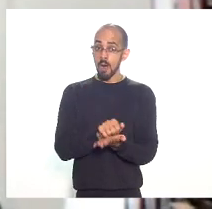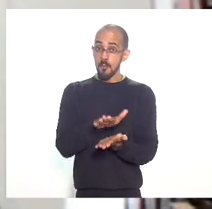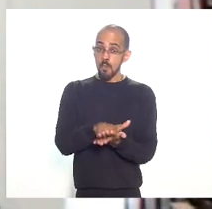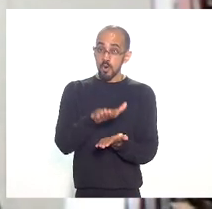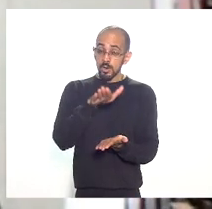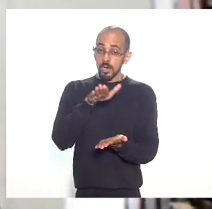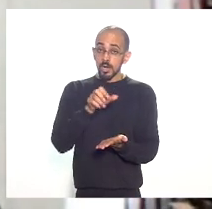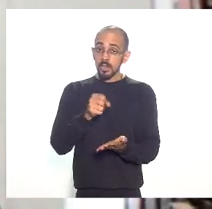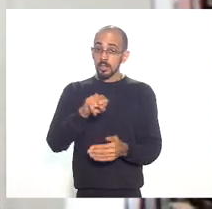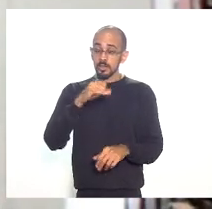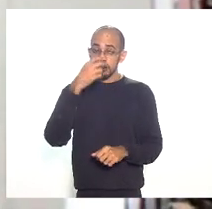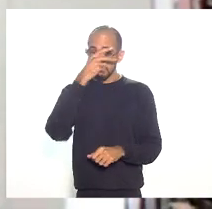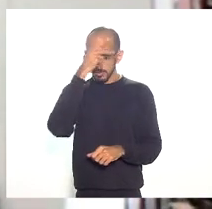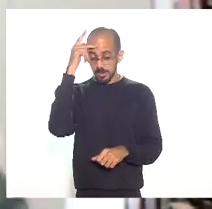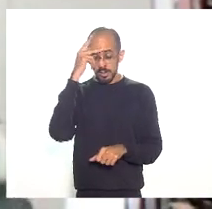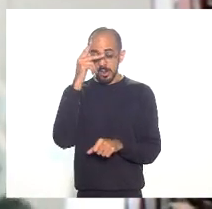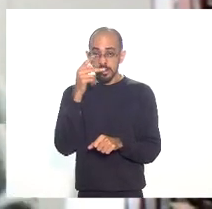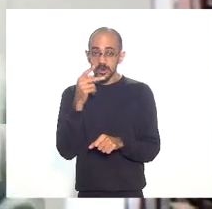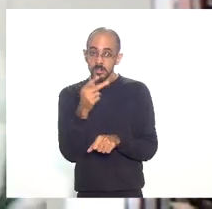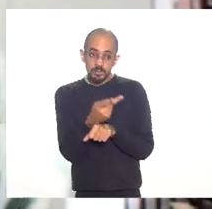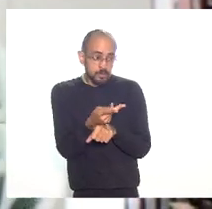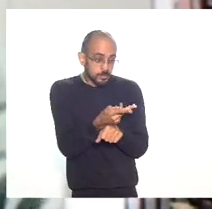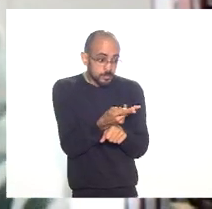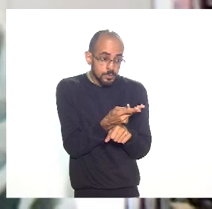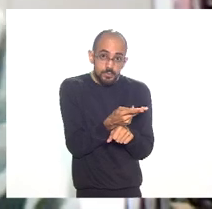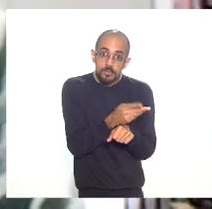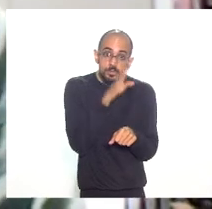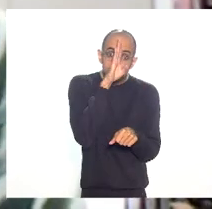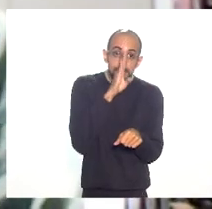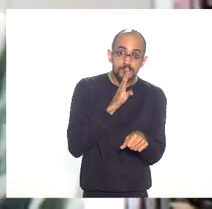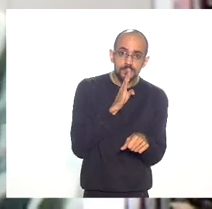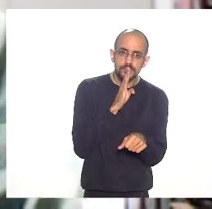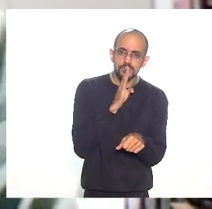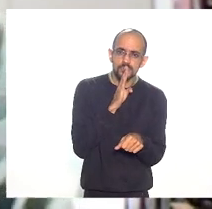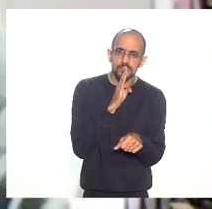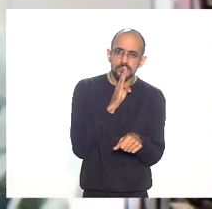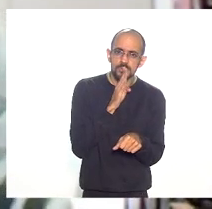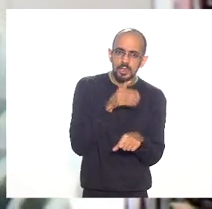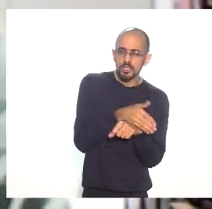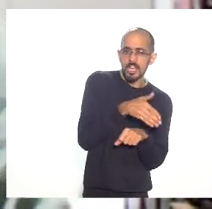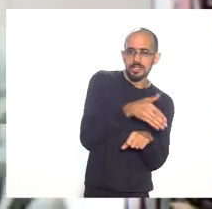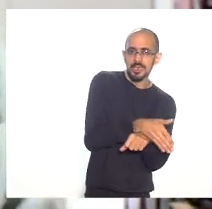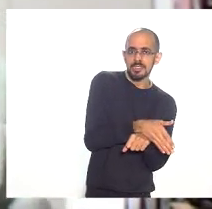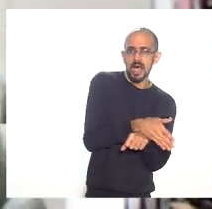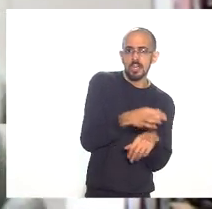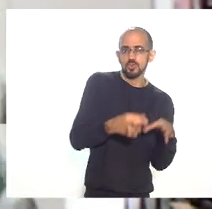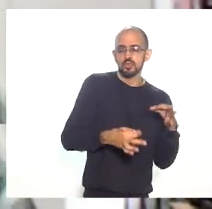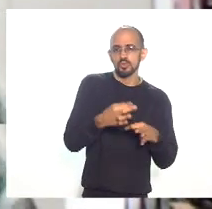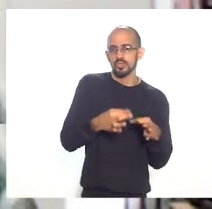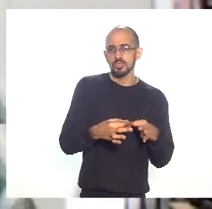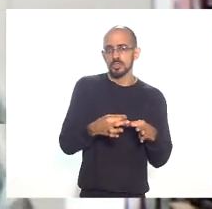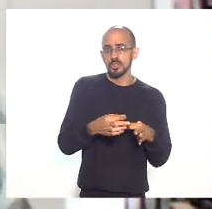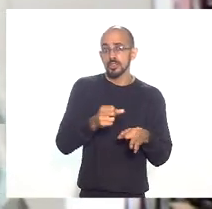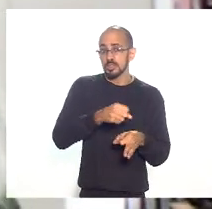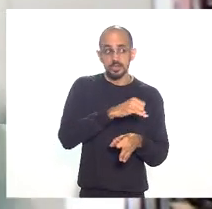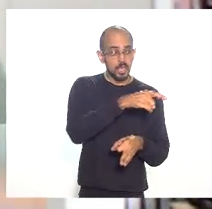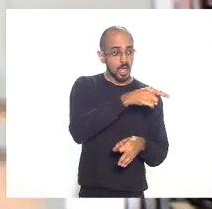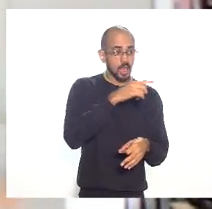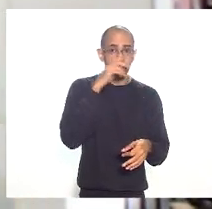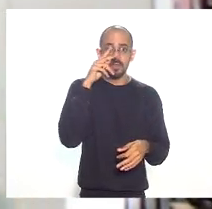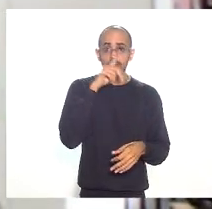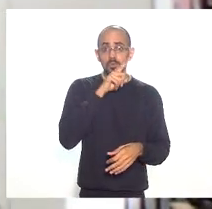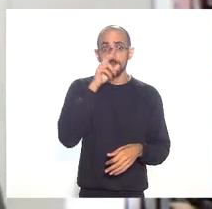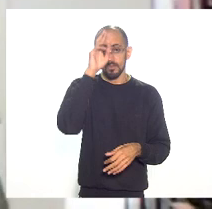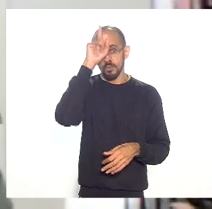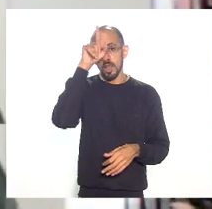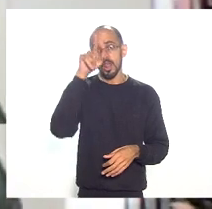buscar a gratuidade no acesso à justiça de forma indevida. Ou seja, ele cerca